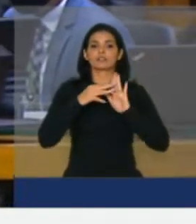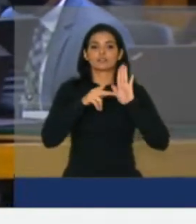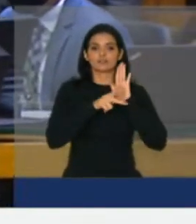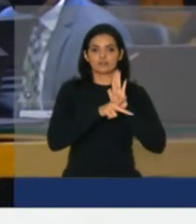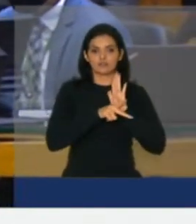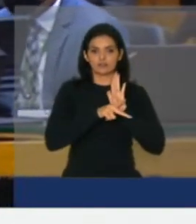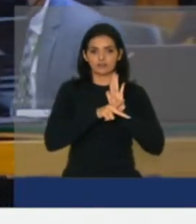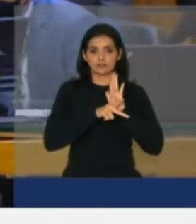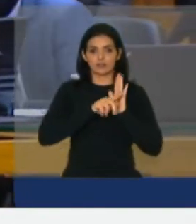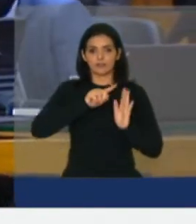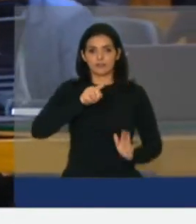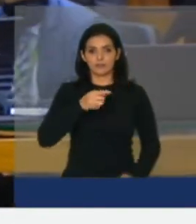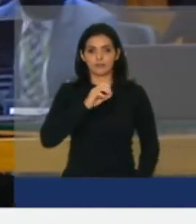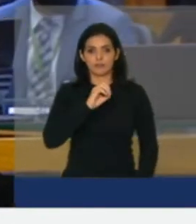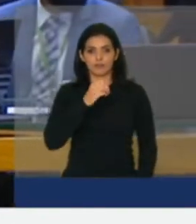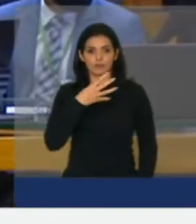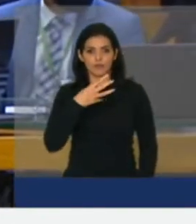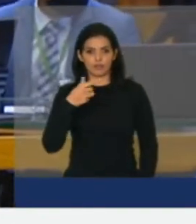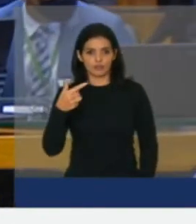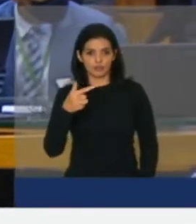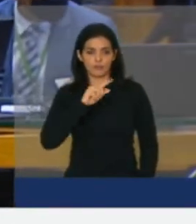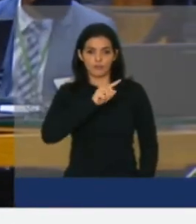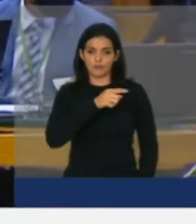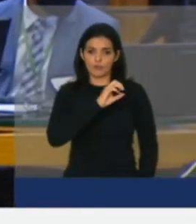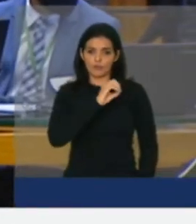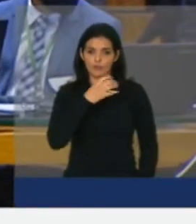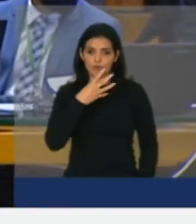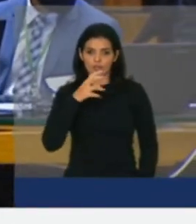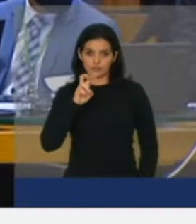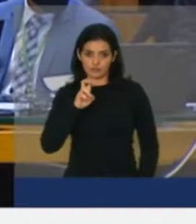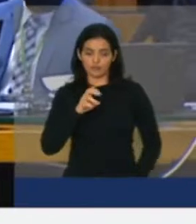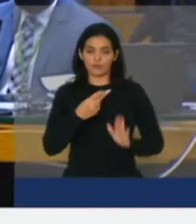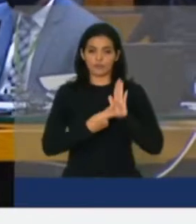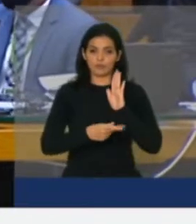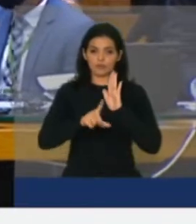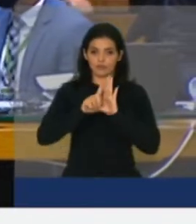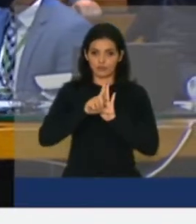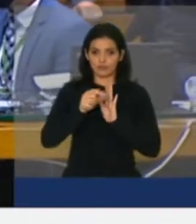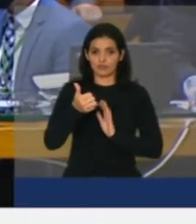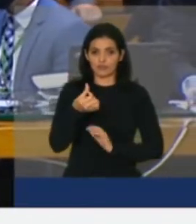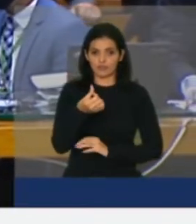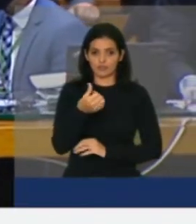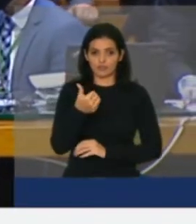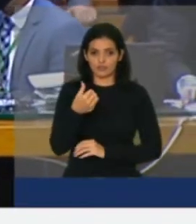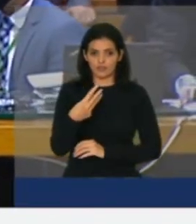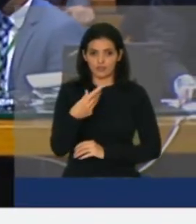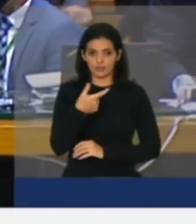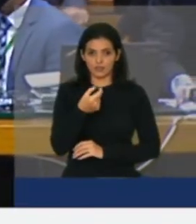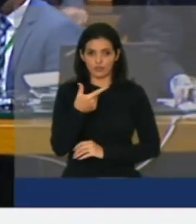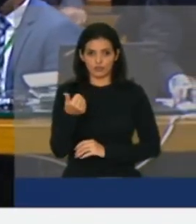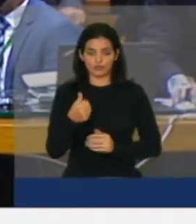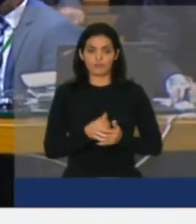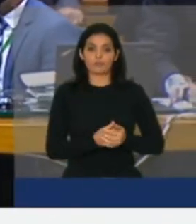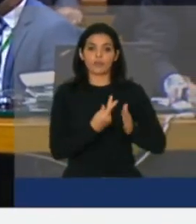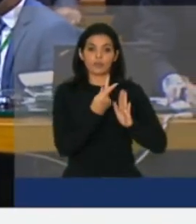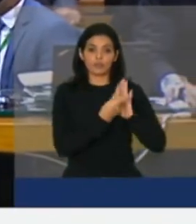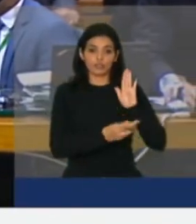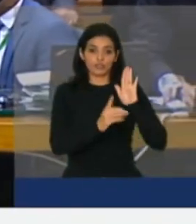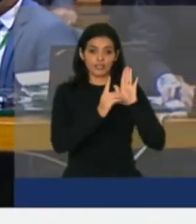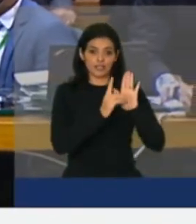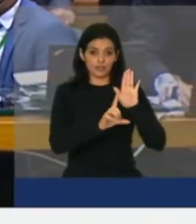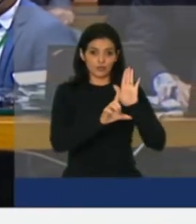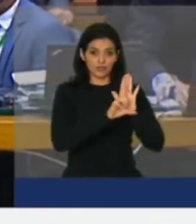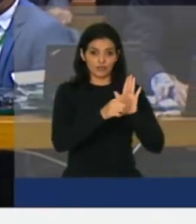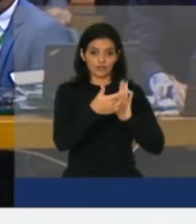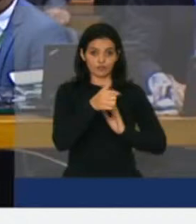número 1042 e 1045, projeto de lei 1613 de 21, projeto de decreto legislativo 28